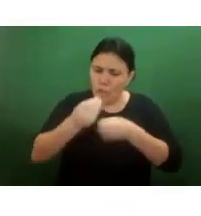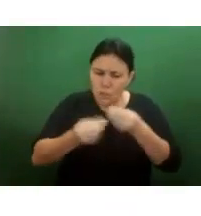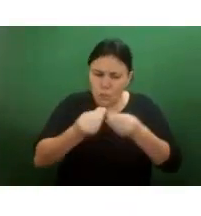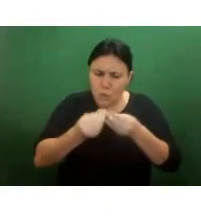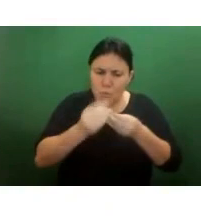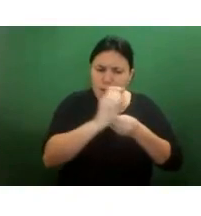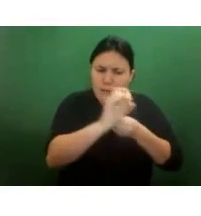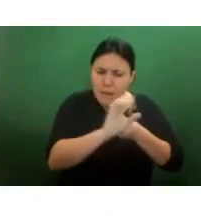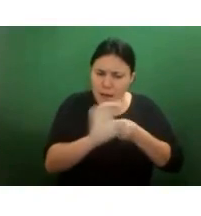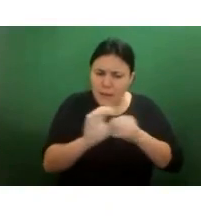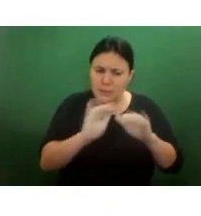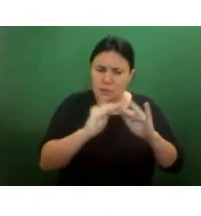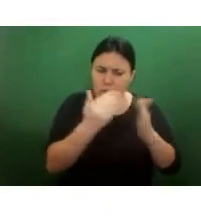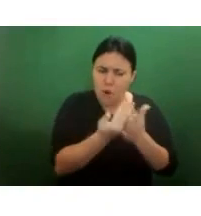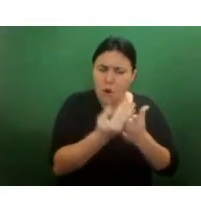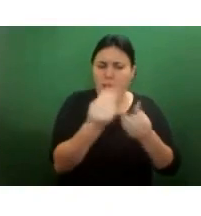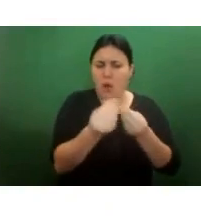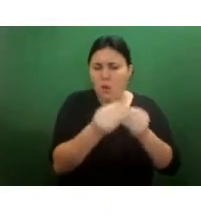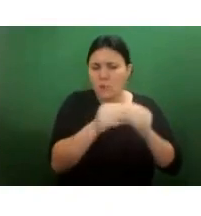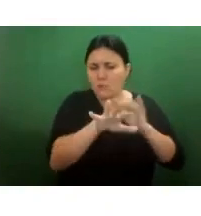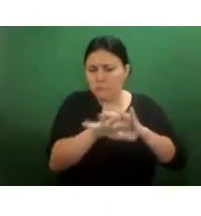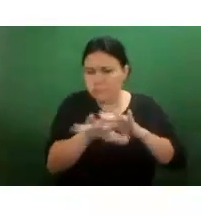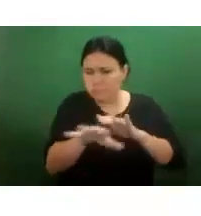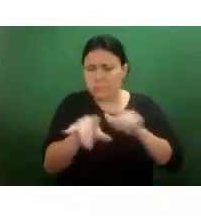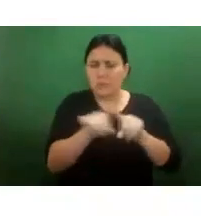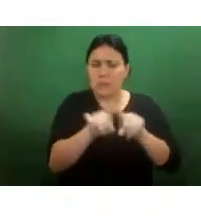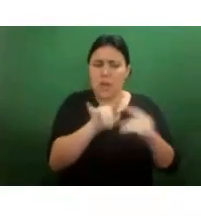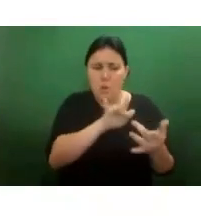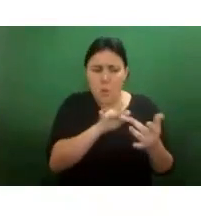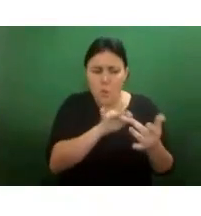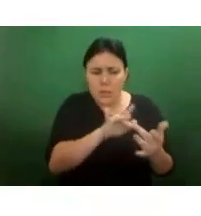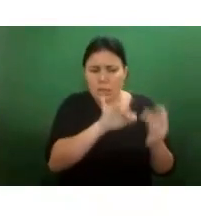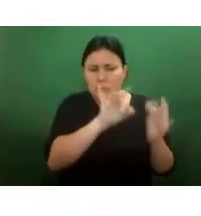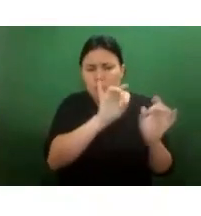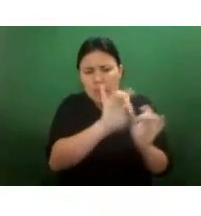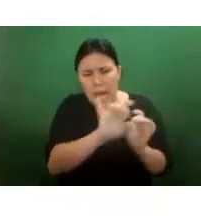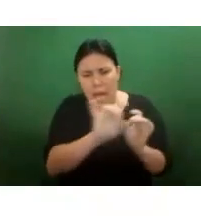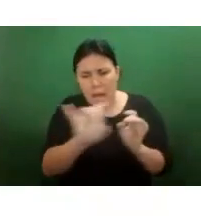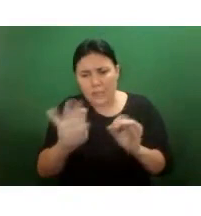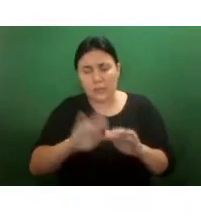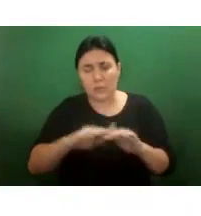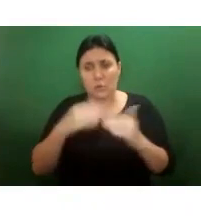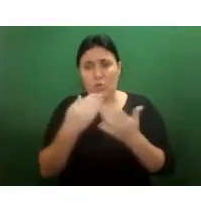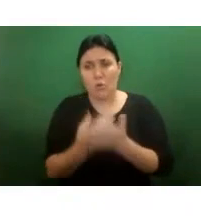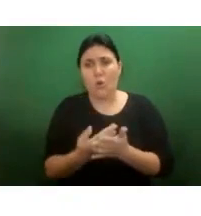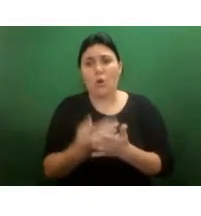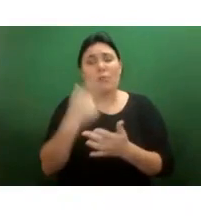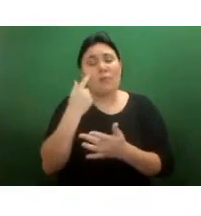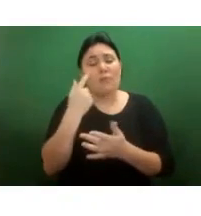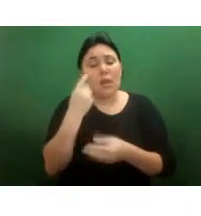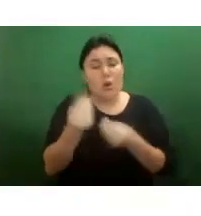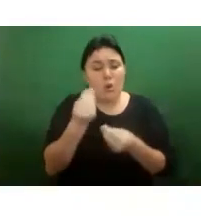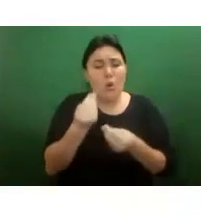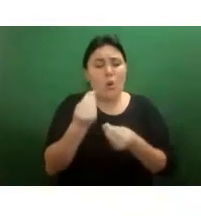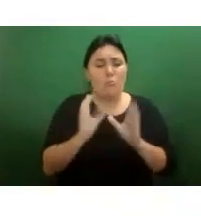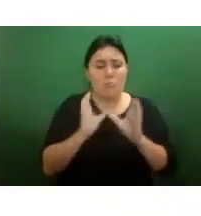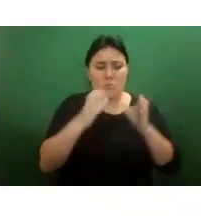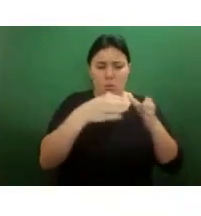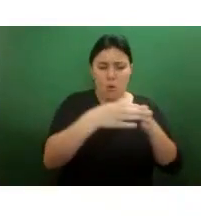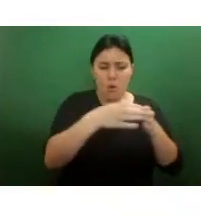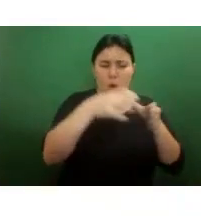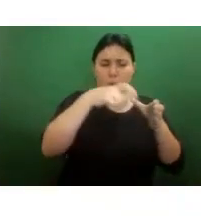cada escola, nós fizemos o contato com as escolas para marcar a ida aos barracões, a